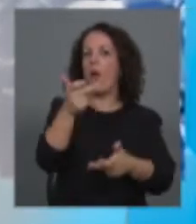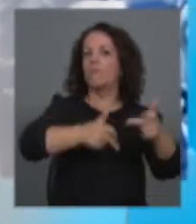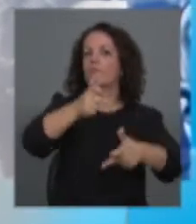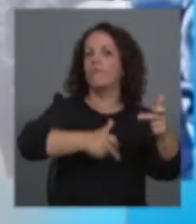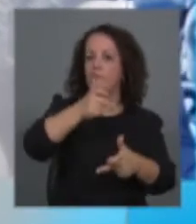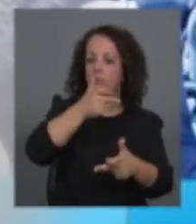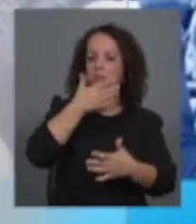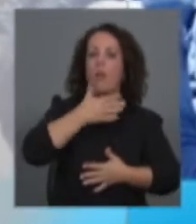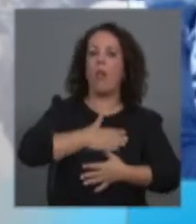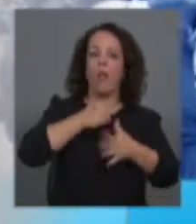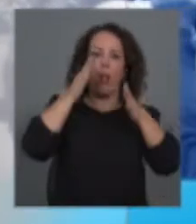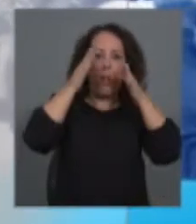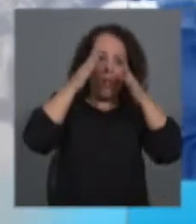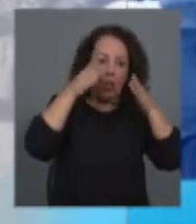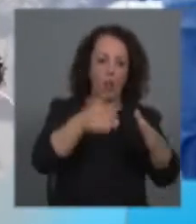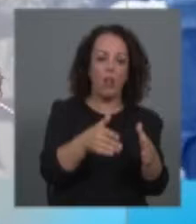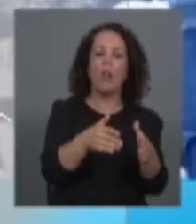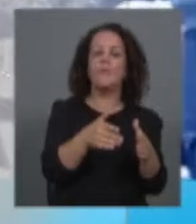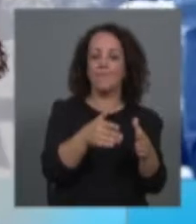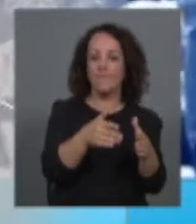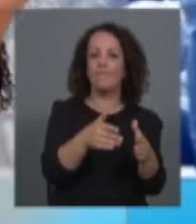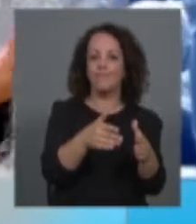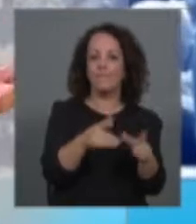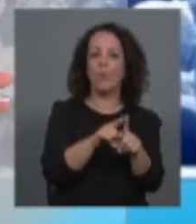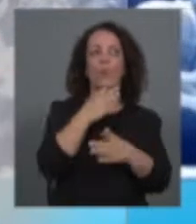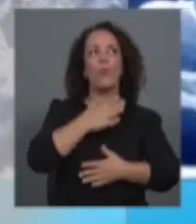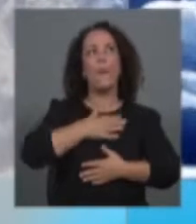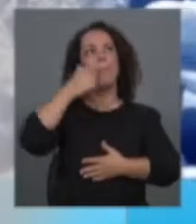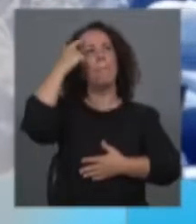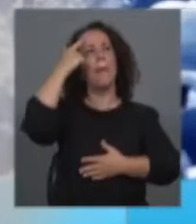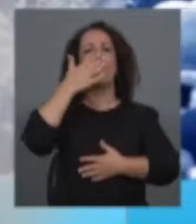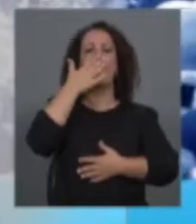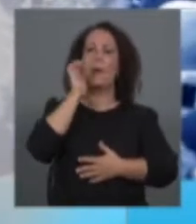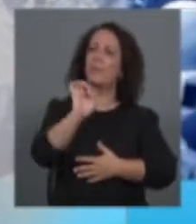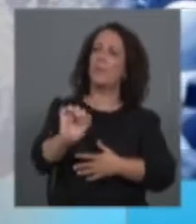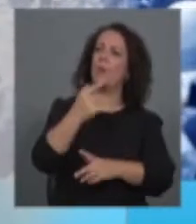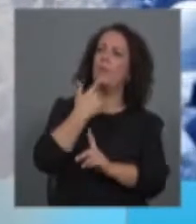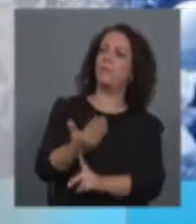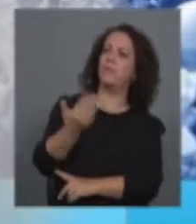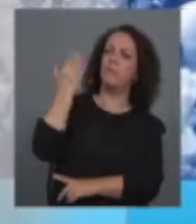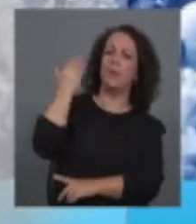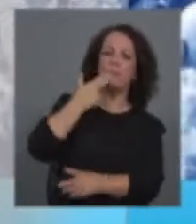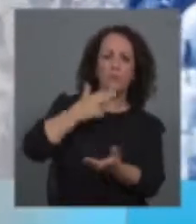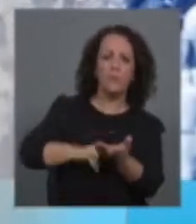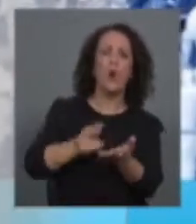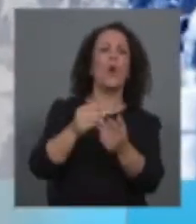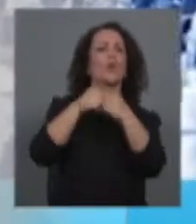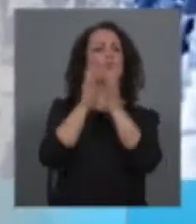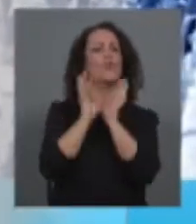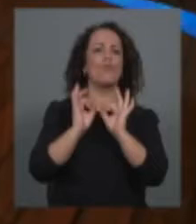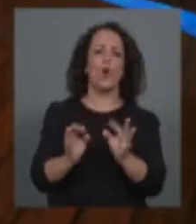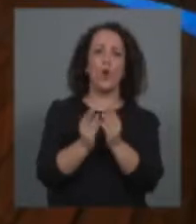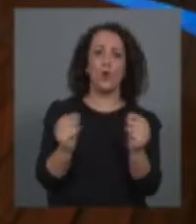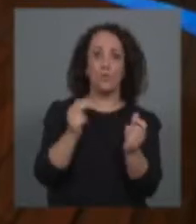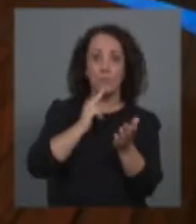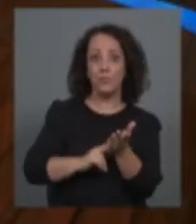fazem também perceber que, ou pensar que já foi há muito tempo tudo isto que aconteceu e provavelmente já está tudo resolvido. Não